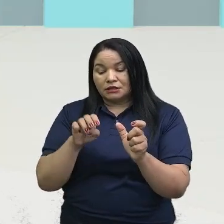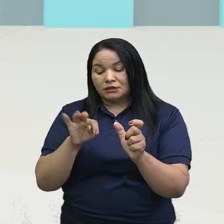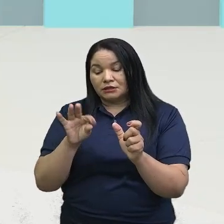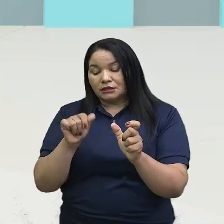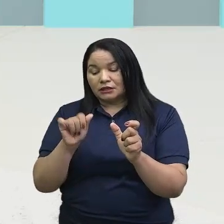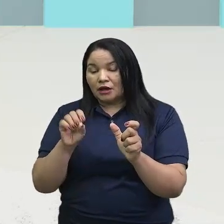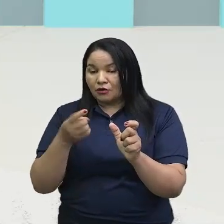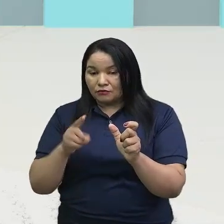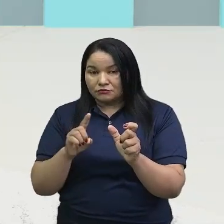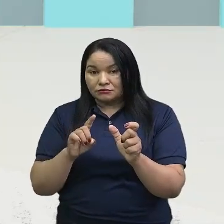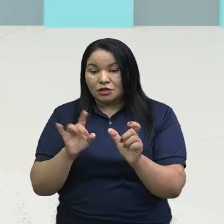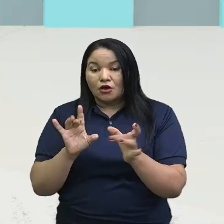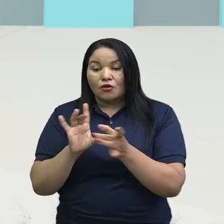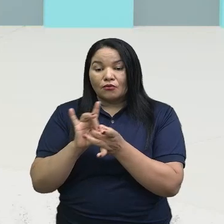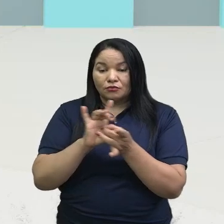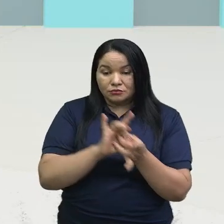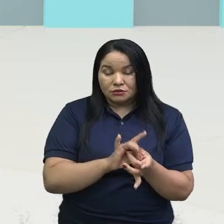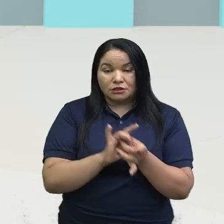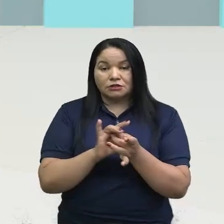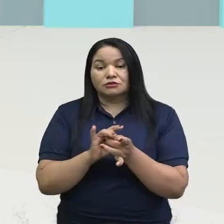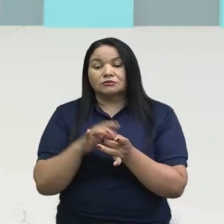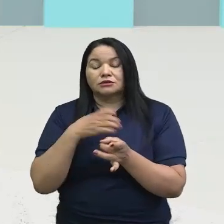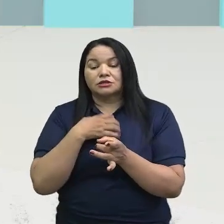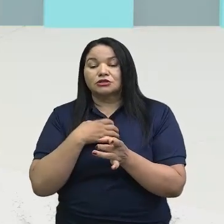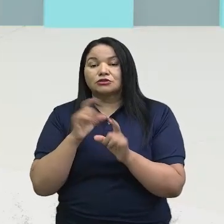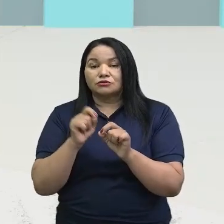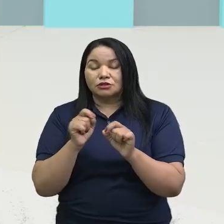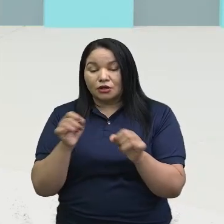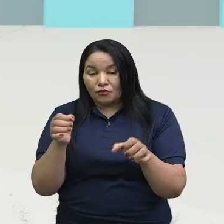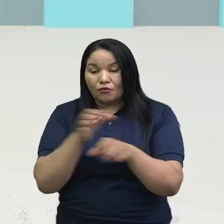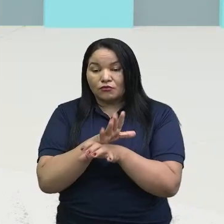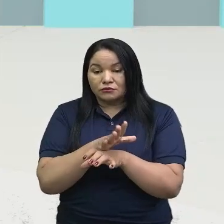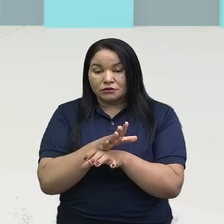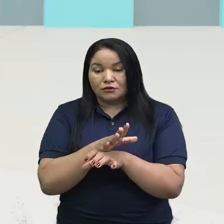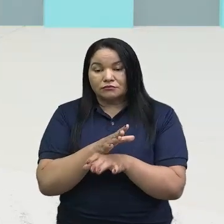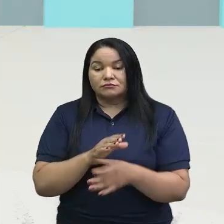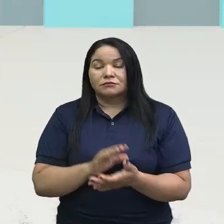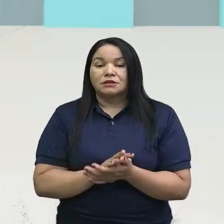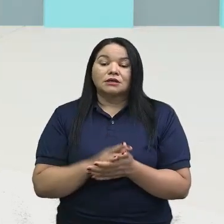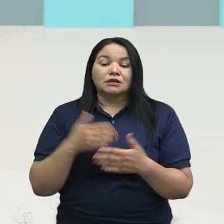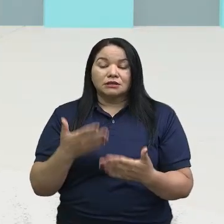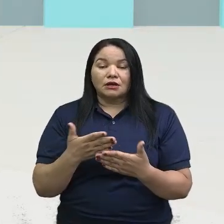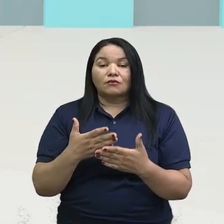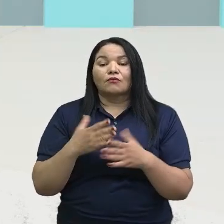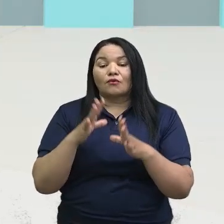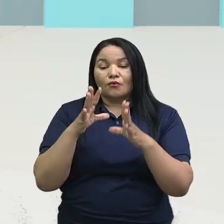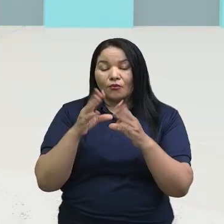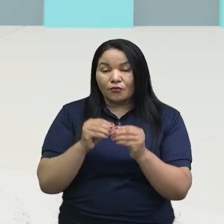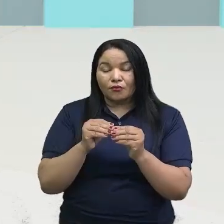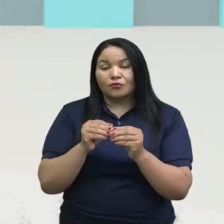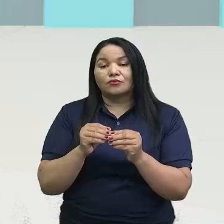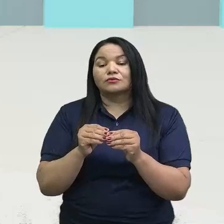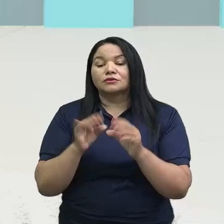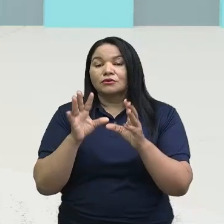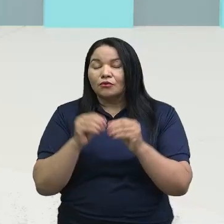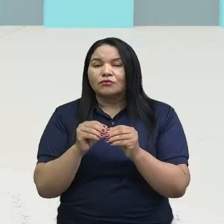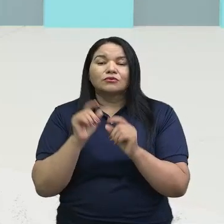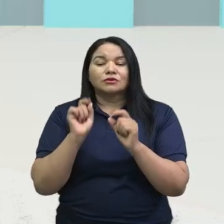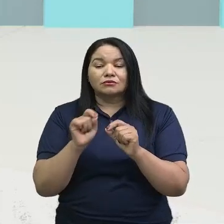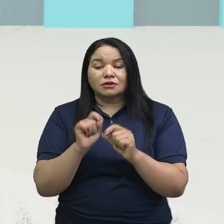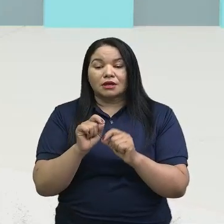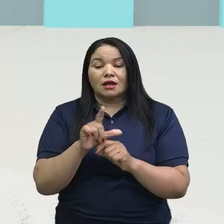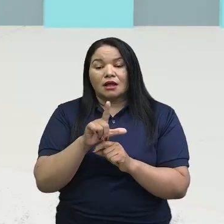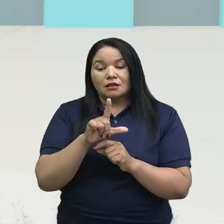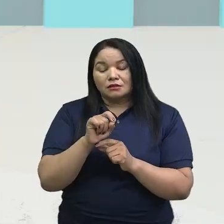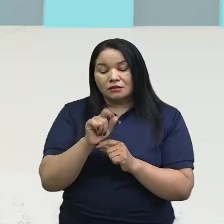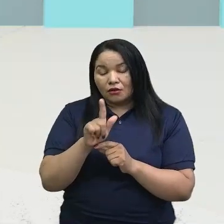nesse contexto ela tem sentido de conclusão. Então, vai sair a si mesmo. Então, ela conclui logo, né?